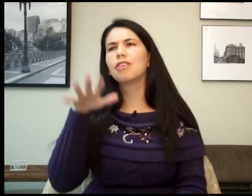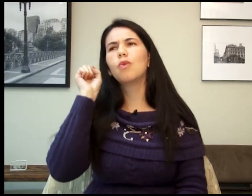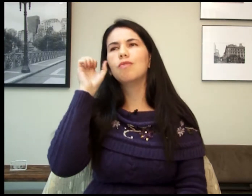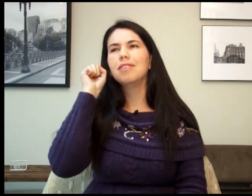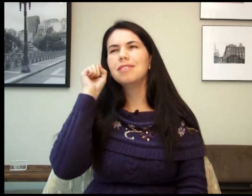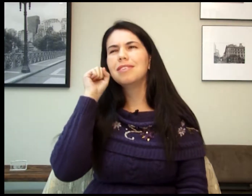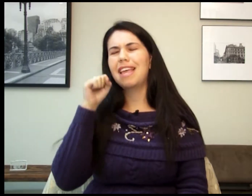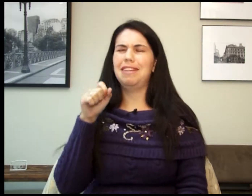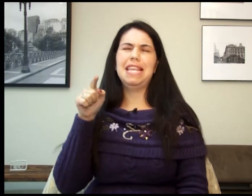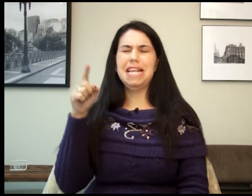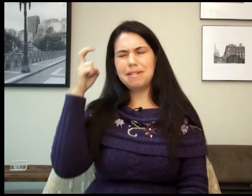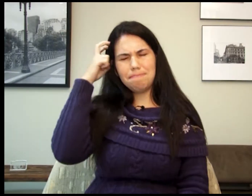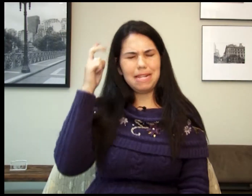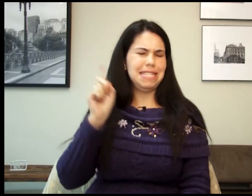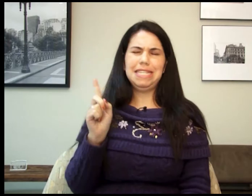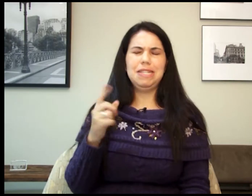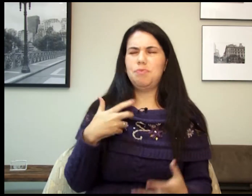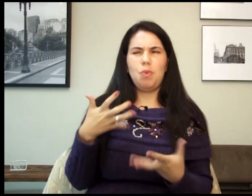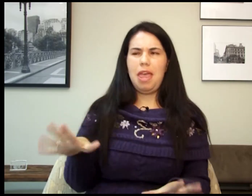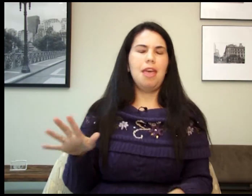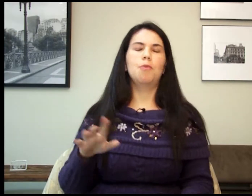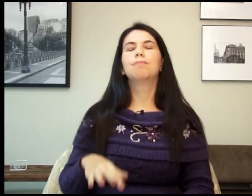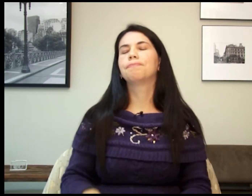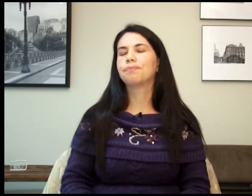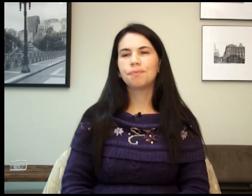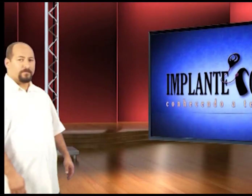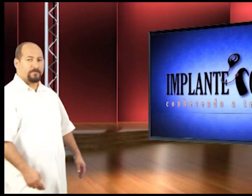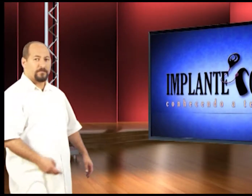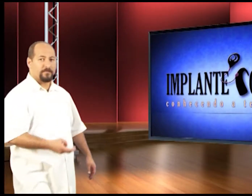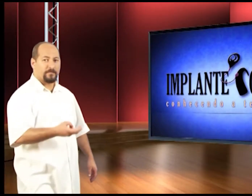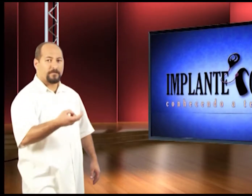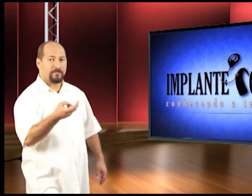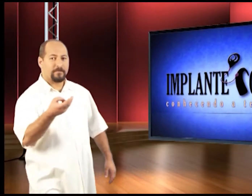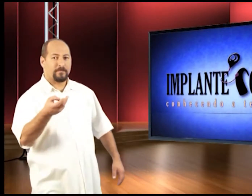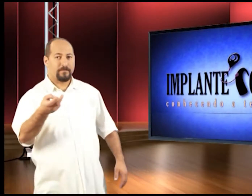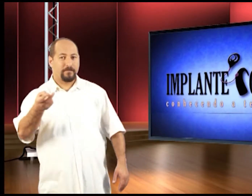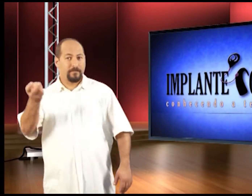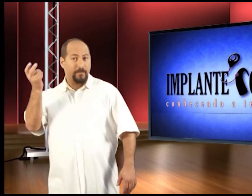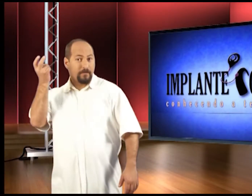querendo ouvir. Mas não queria aquele implante.